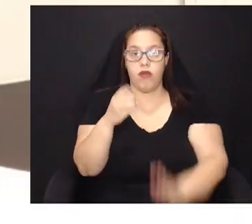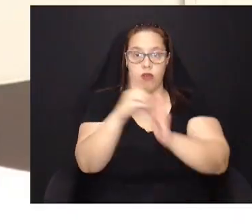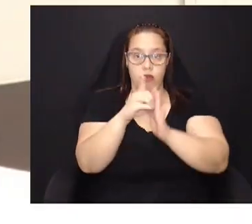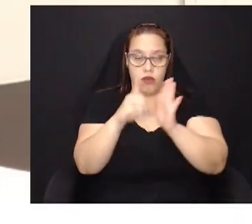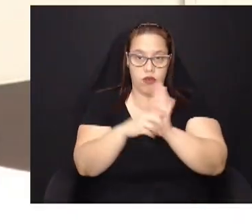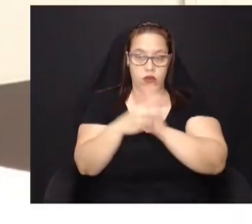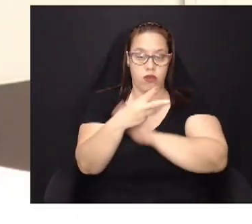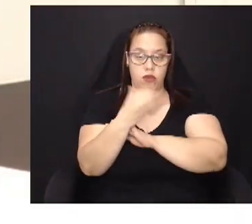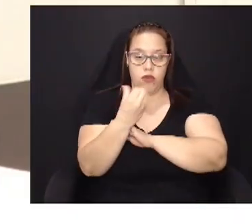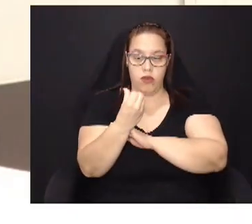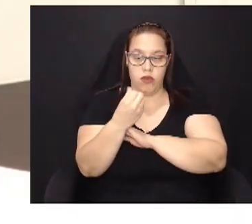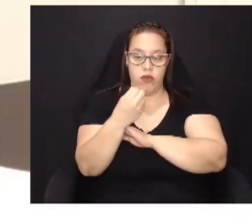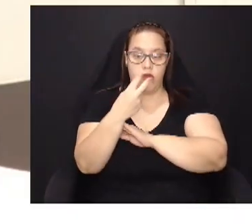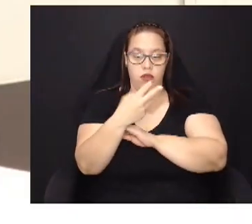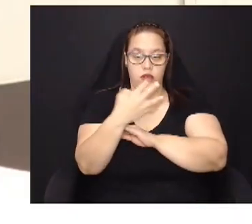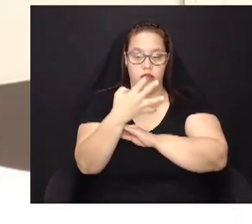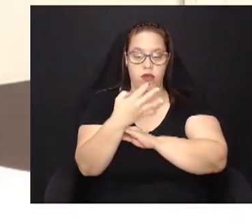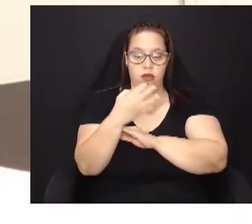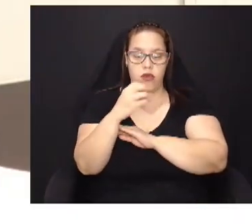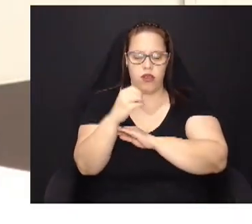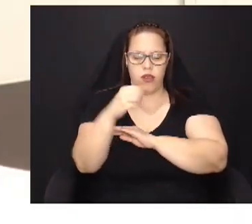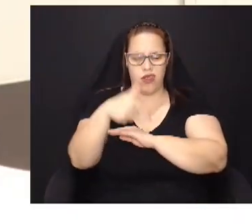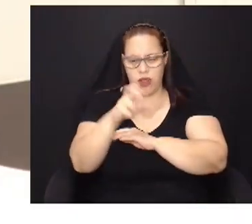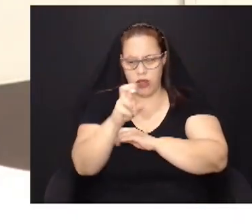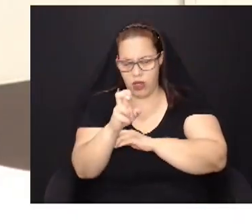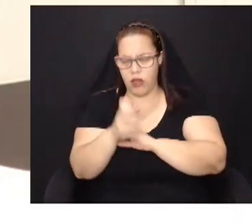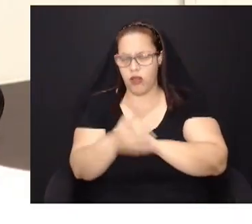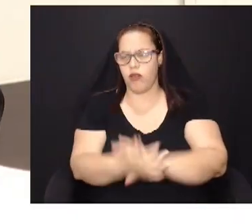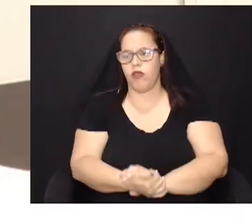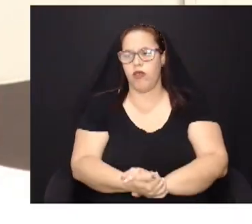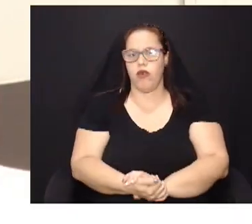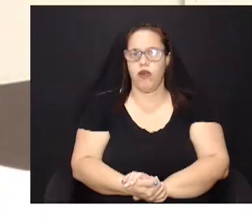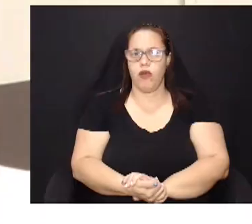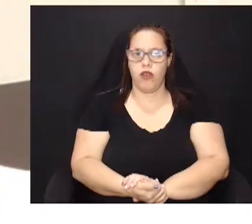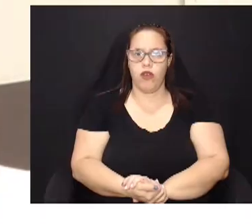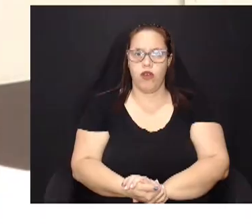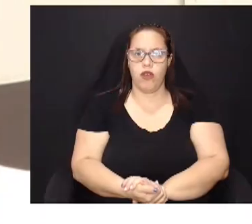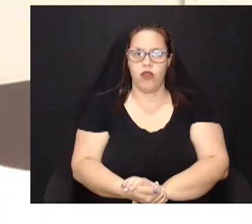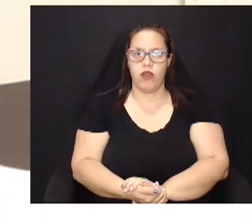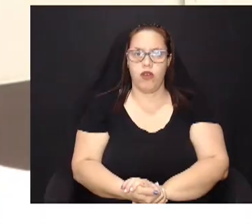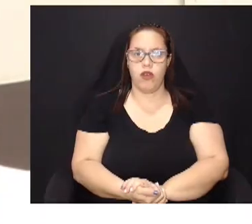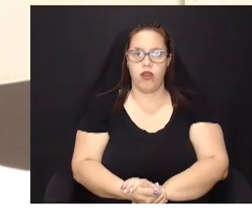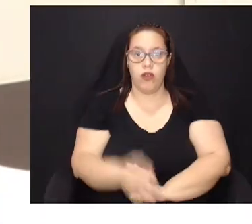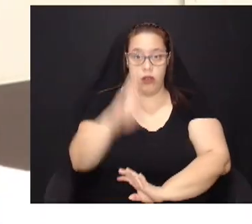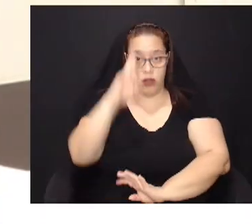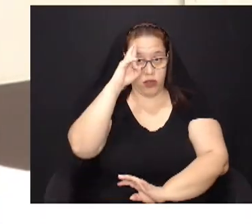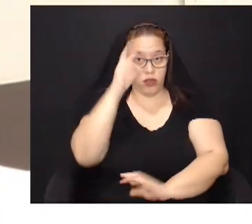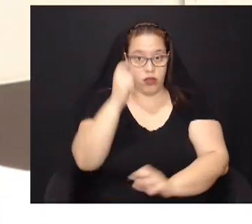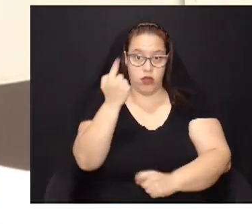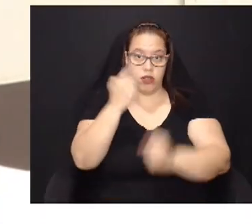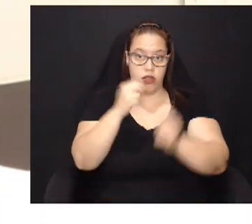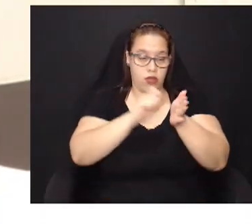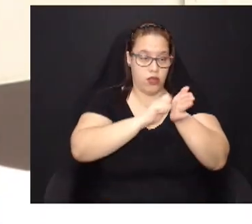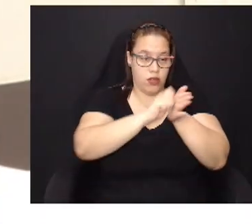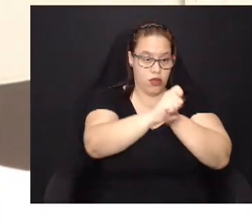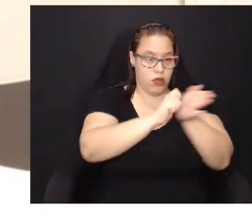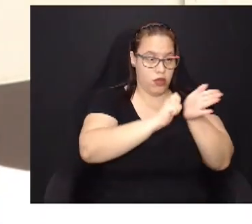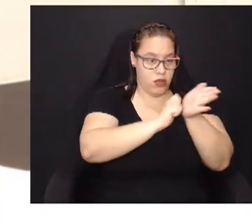de setembro, 24075. Eu vou até deixar aqui com a senhora alguns pontos que a gente grifou.